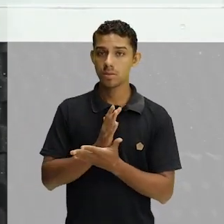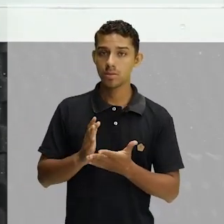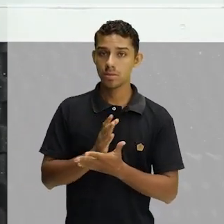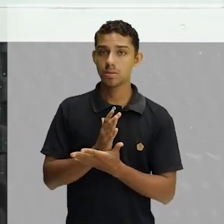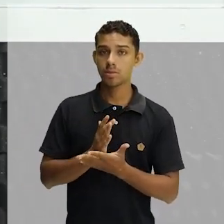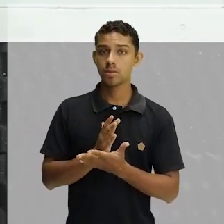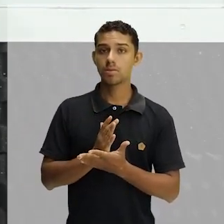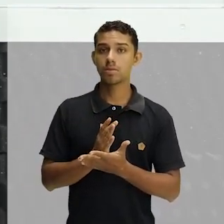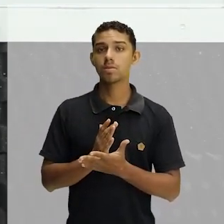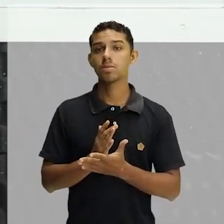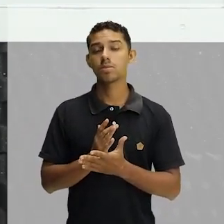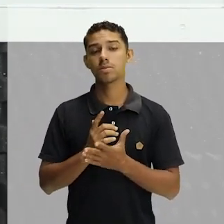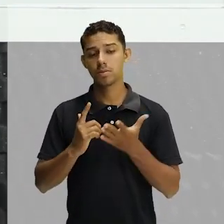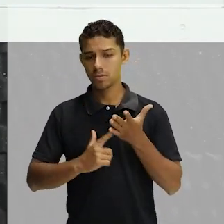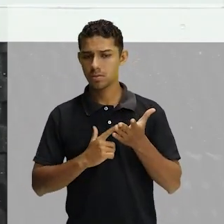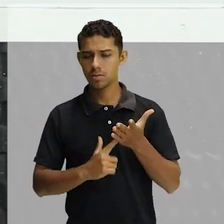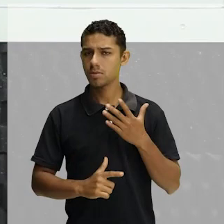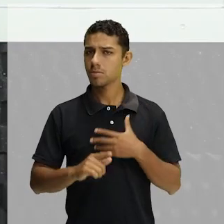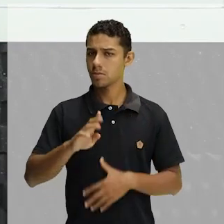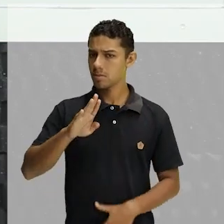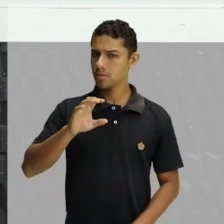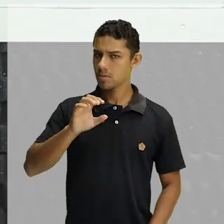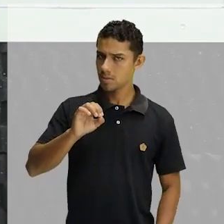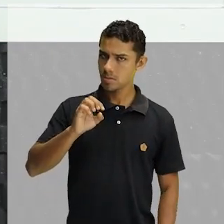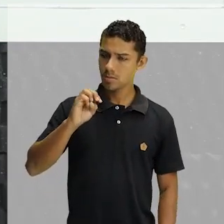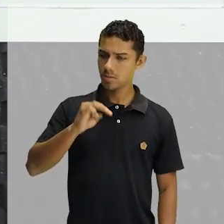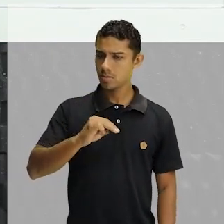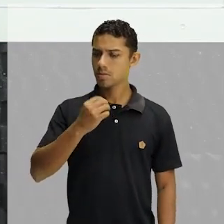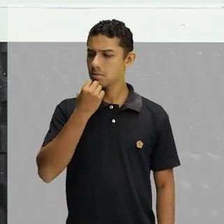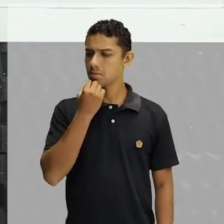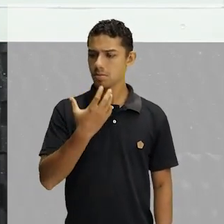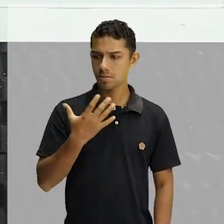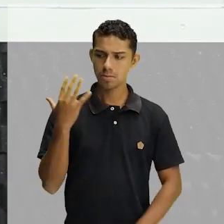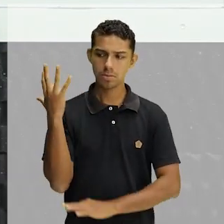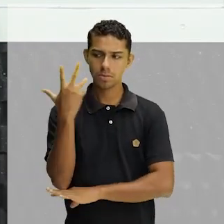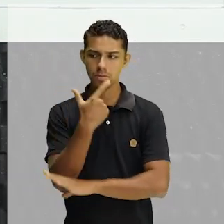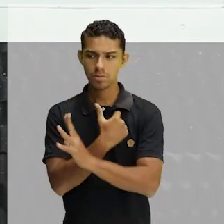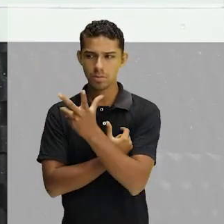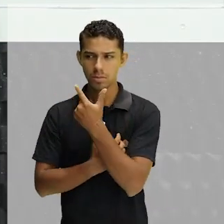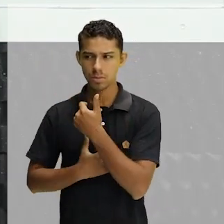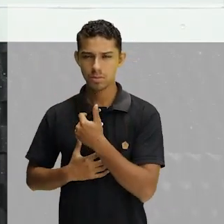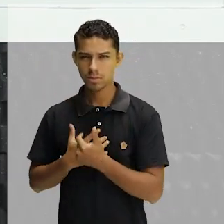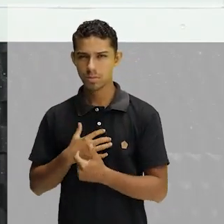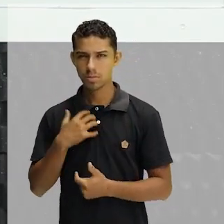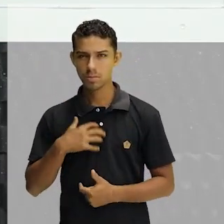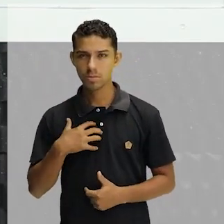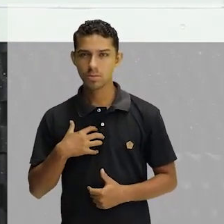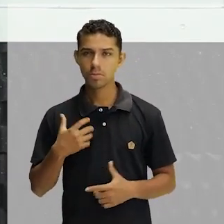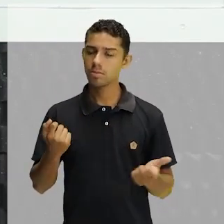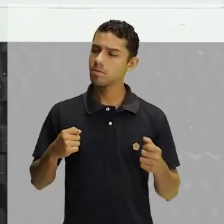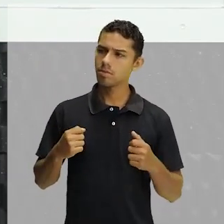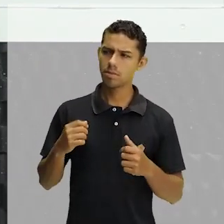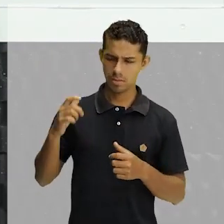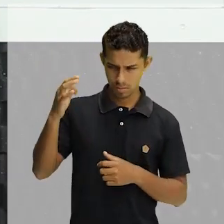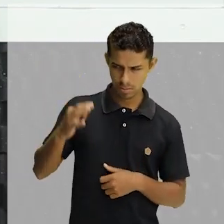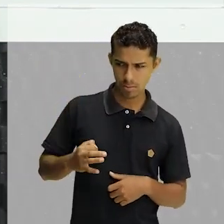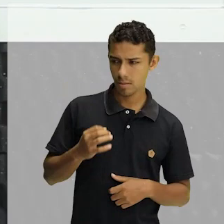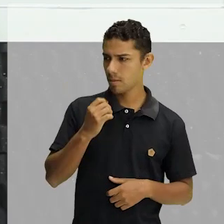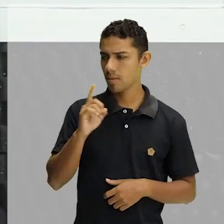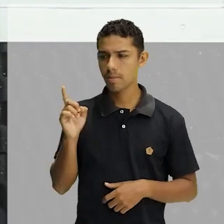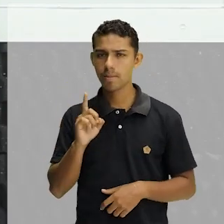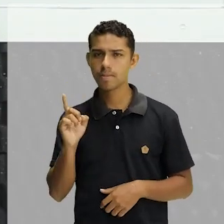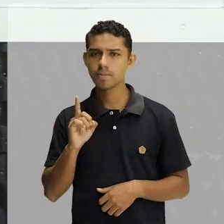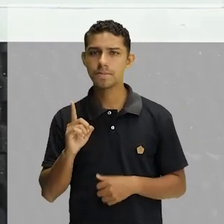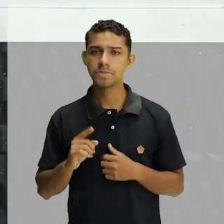bom selvagem. Não é a melhor forma, não é uma terminologia mais adequada,